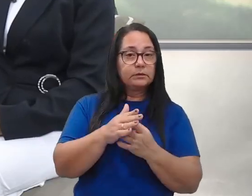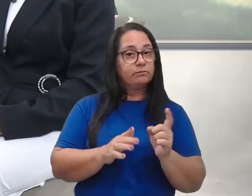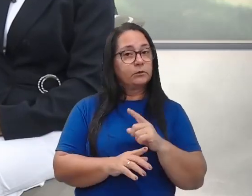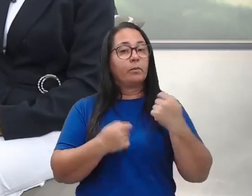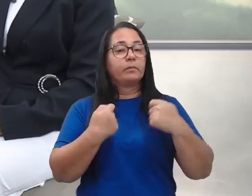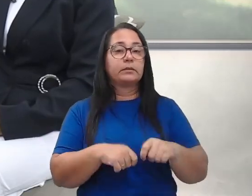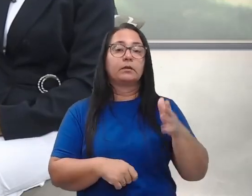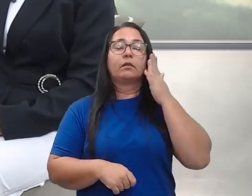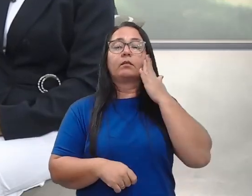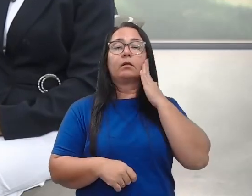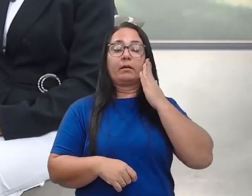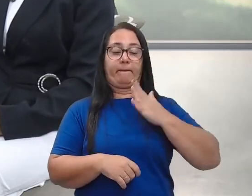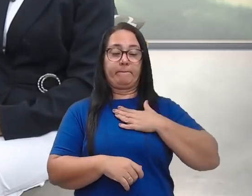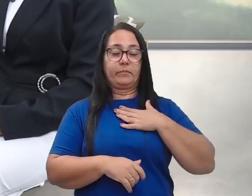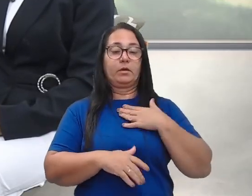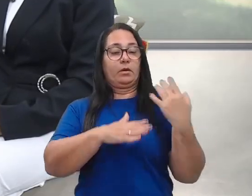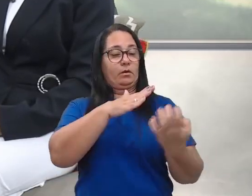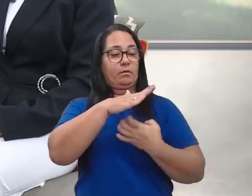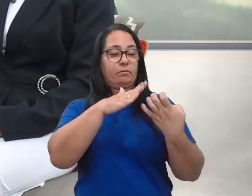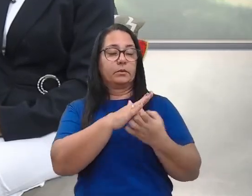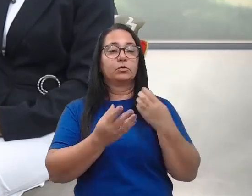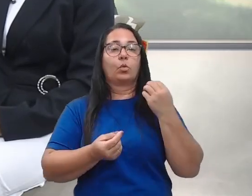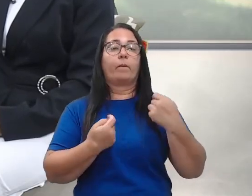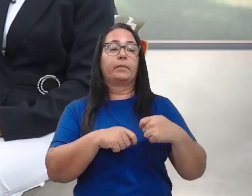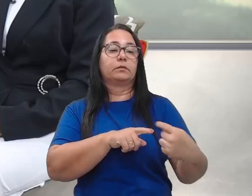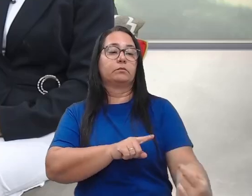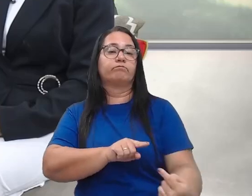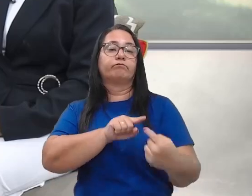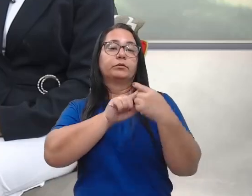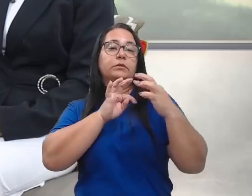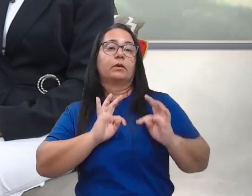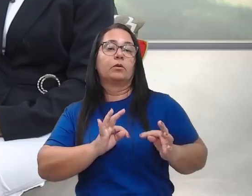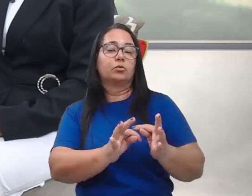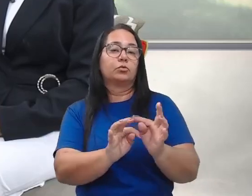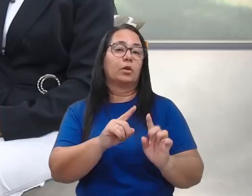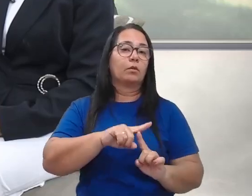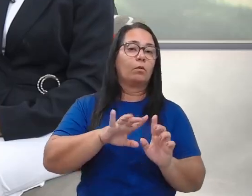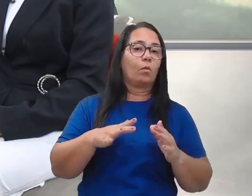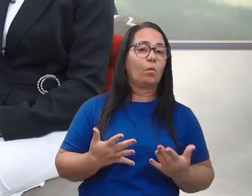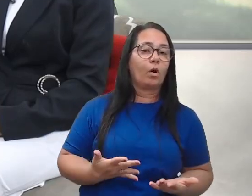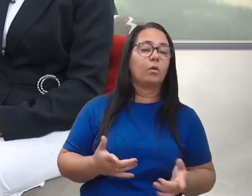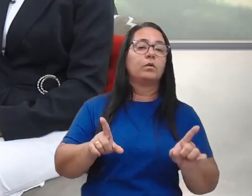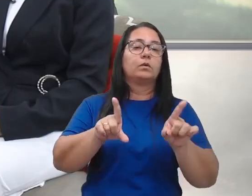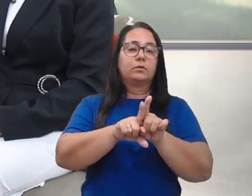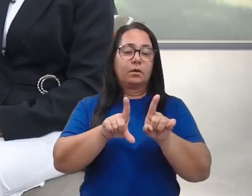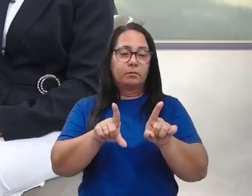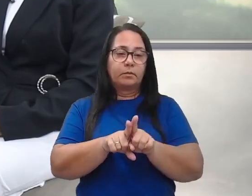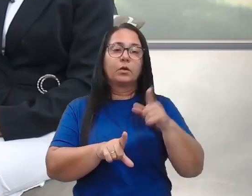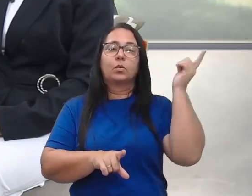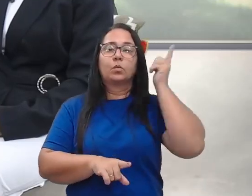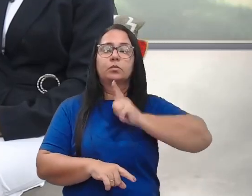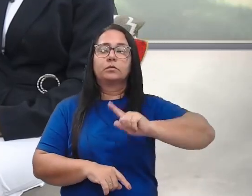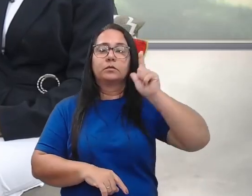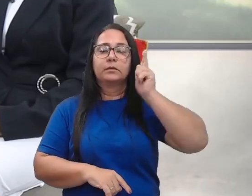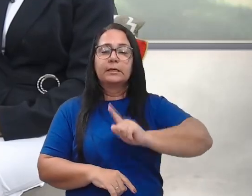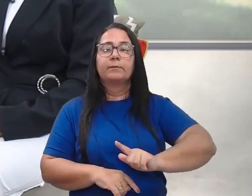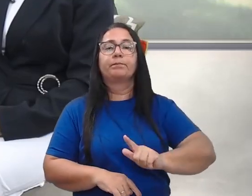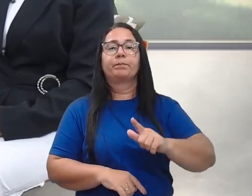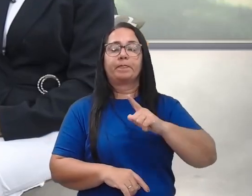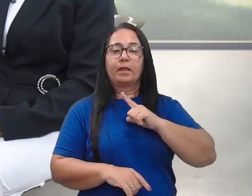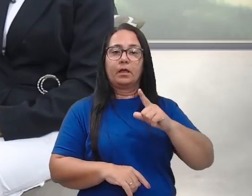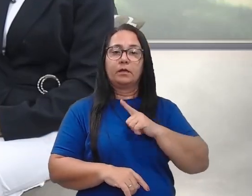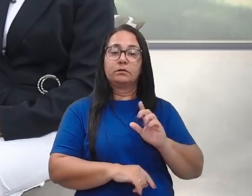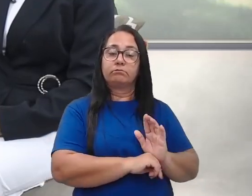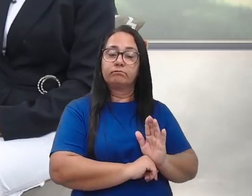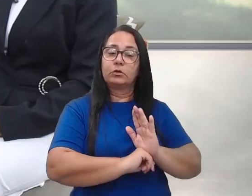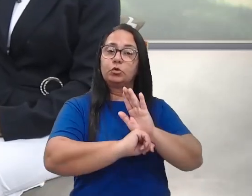que eu preciso também faz toda a diferença. E ao escolher e se deparar com esse suporte, entender também como